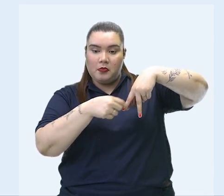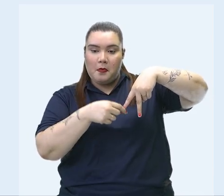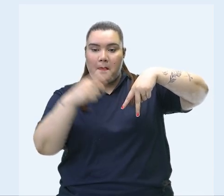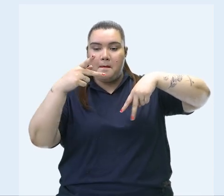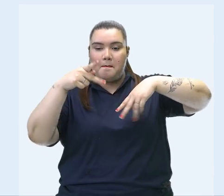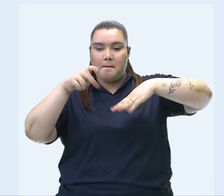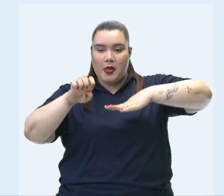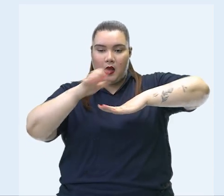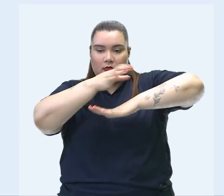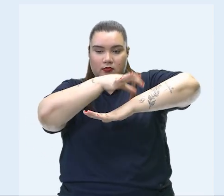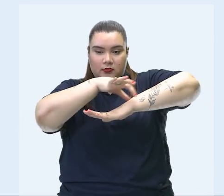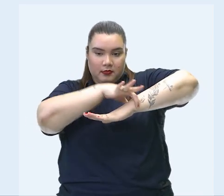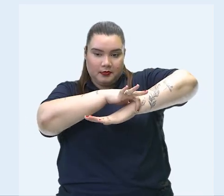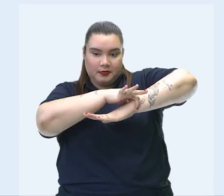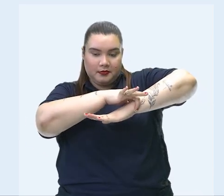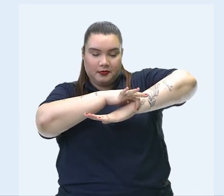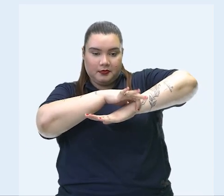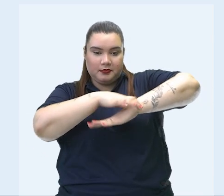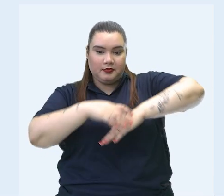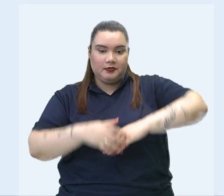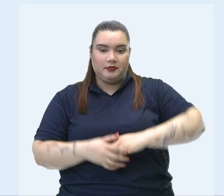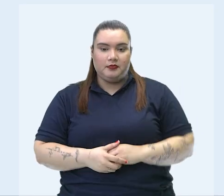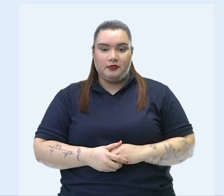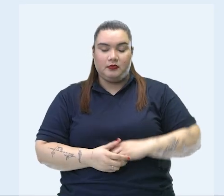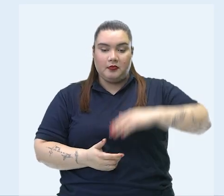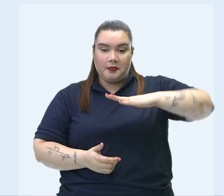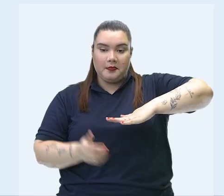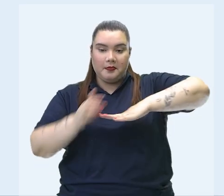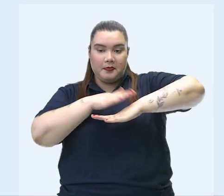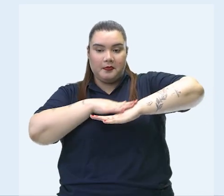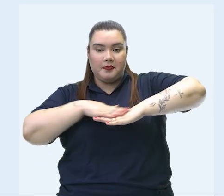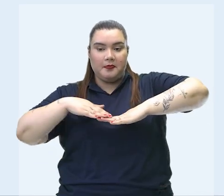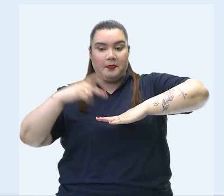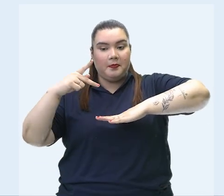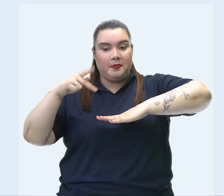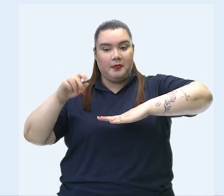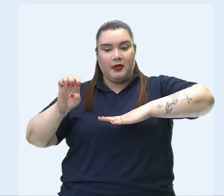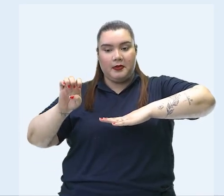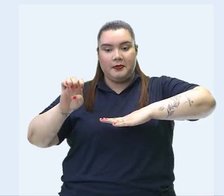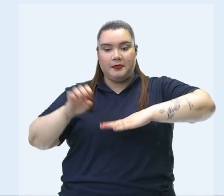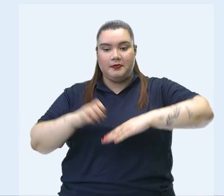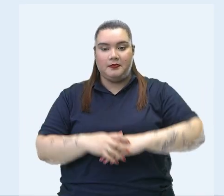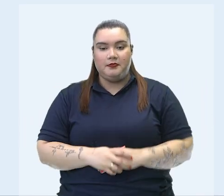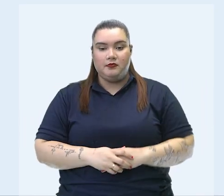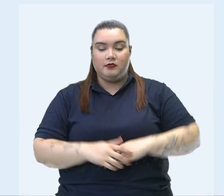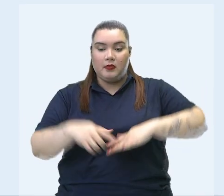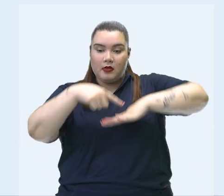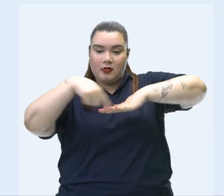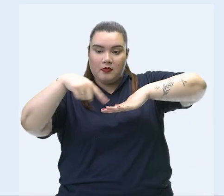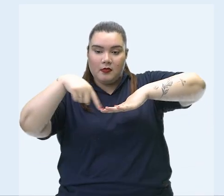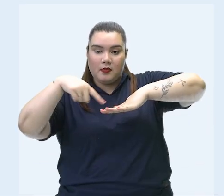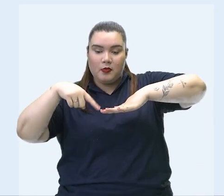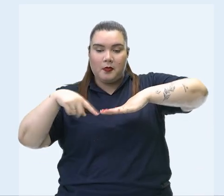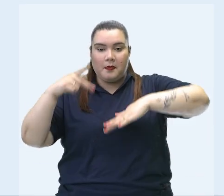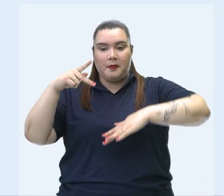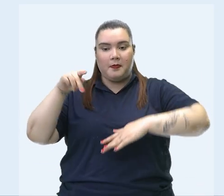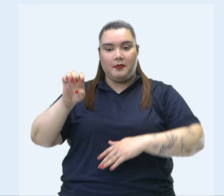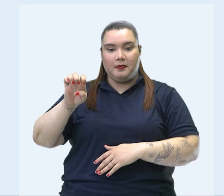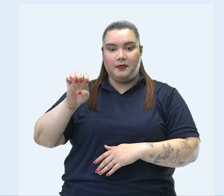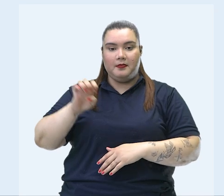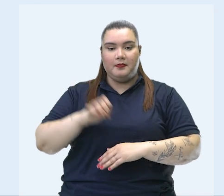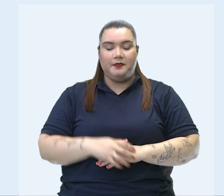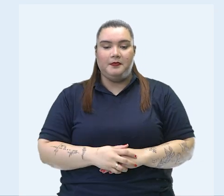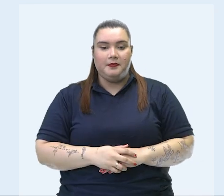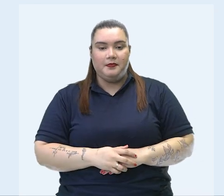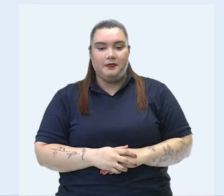Ankle, tornozelo. Foot, pé. Toes, dedos dos